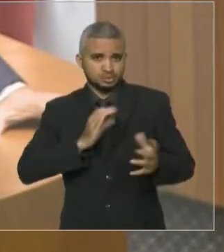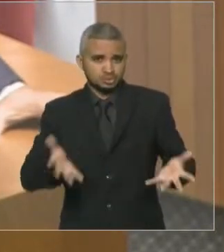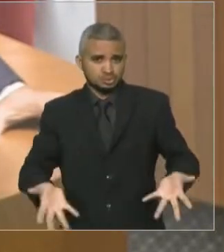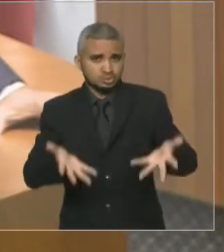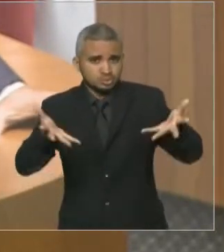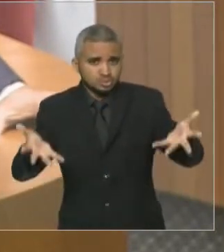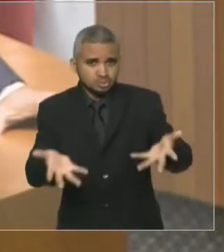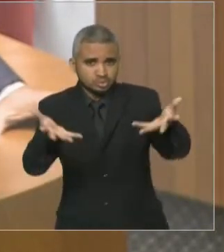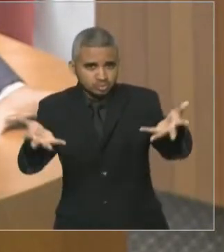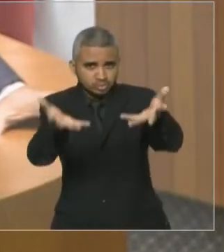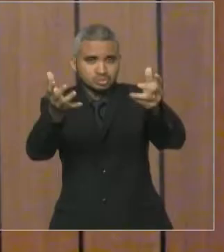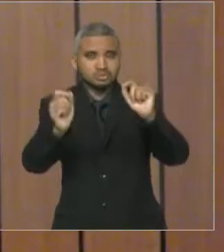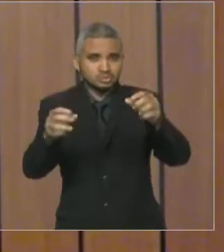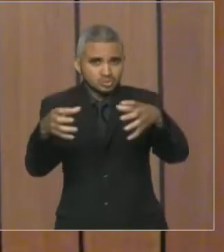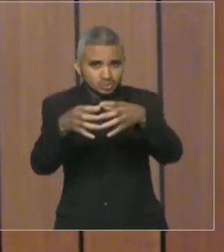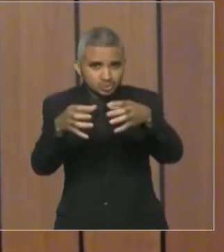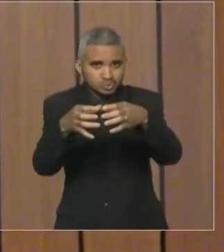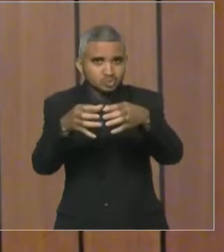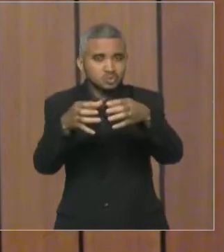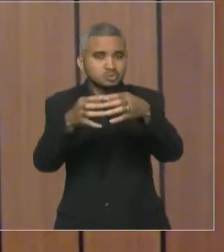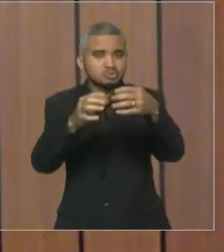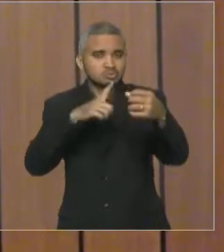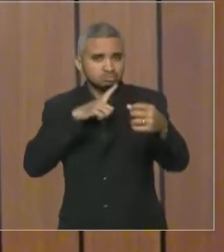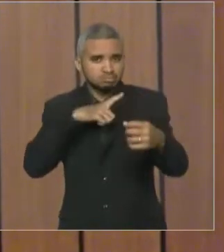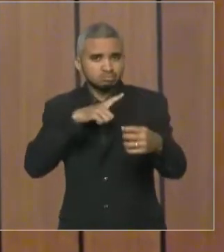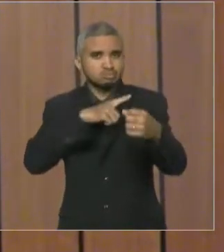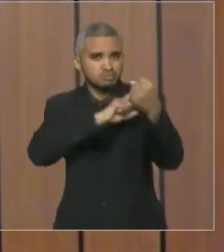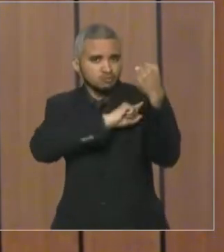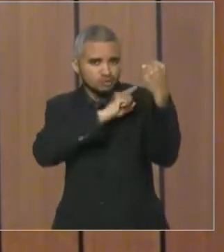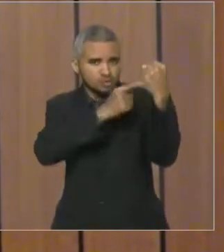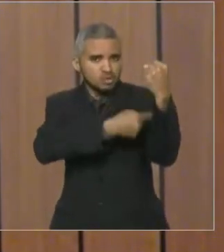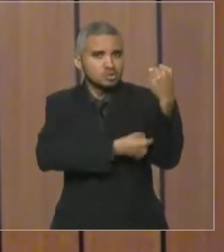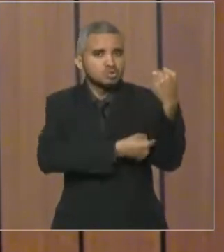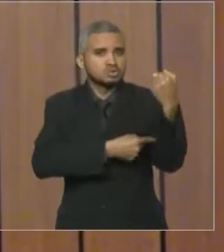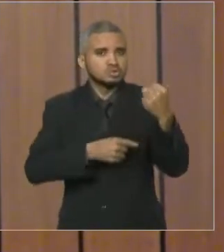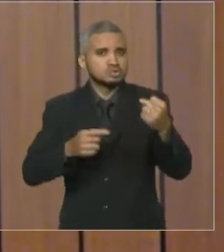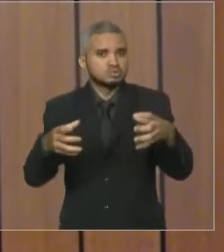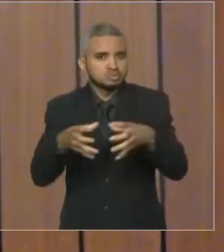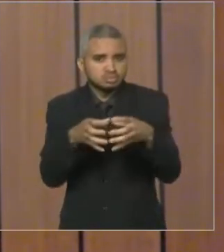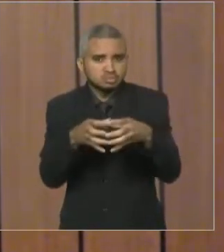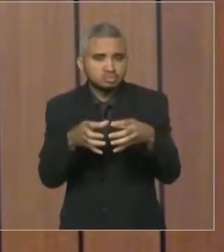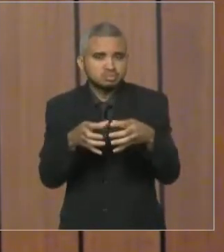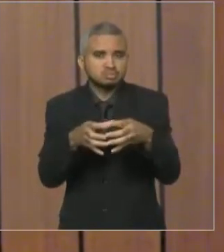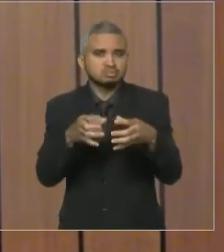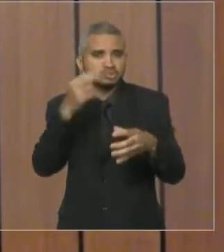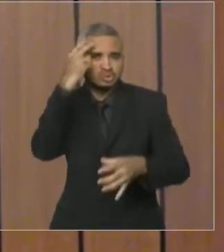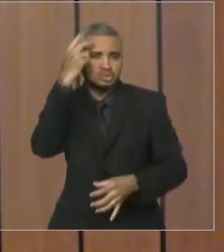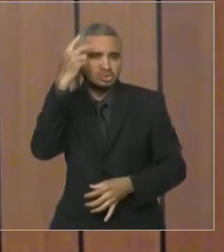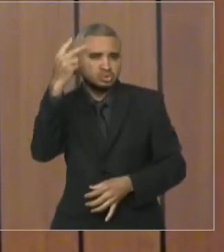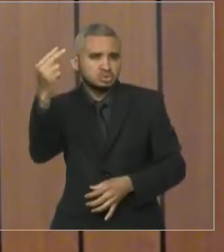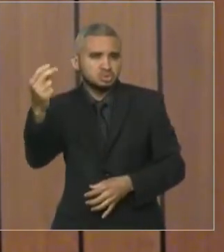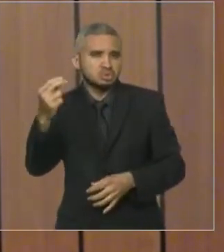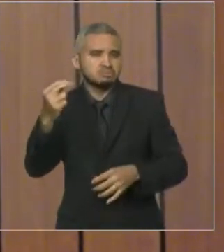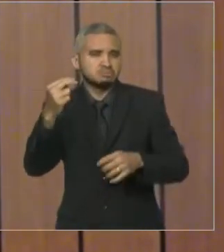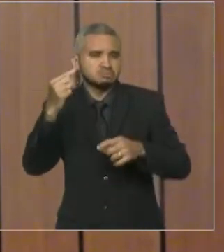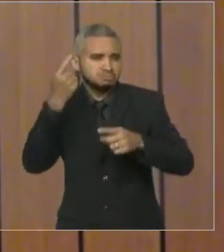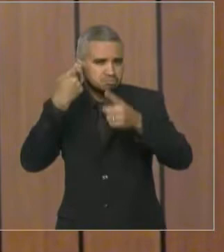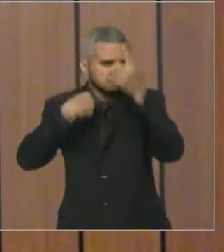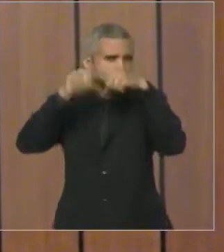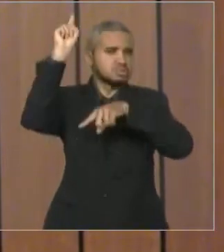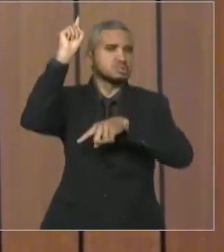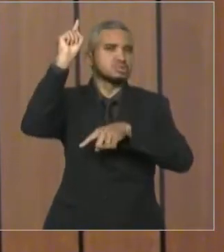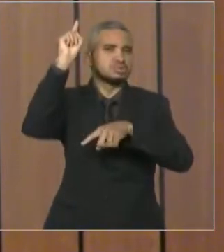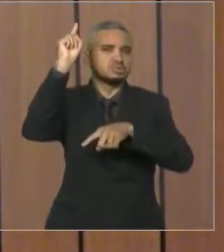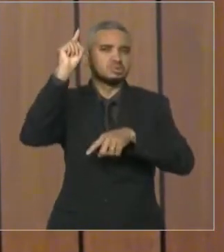time aguerrido, um time com uma história de superação, um time que a torcida de Imperatriz